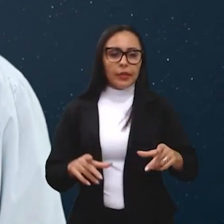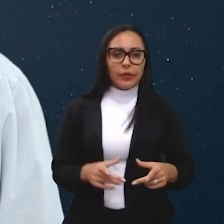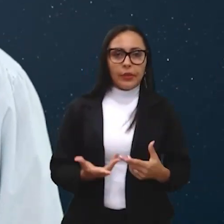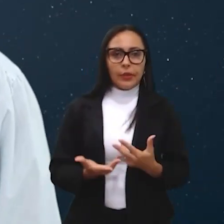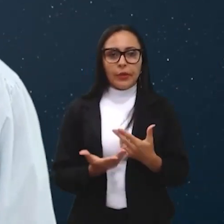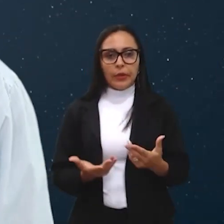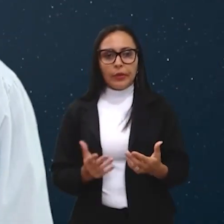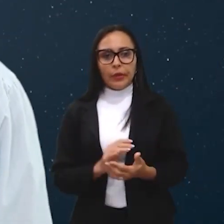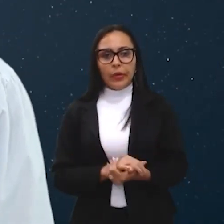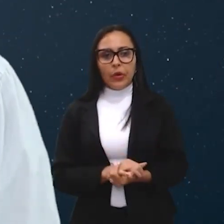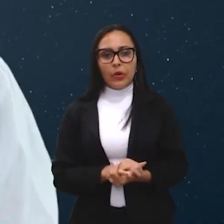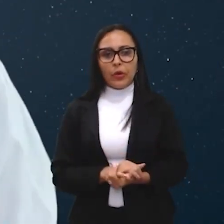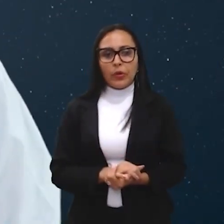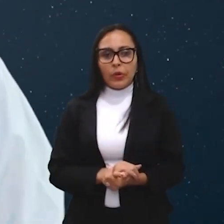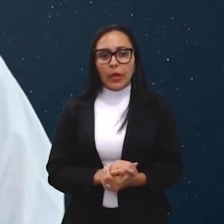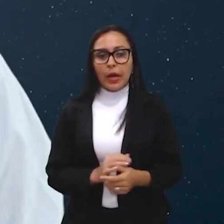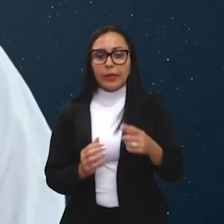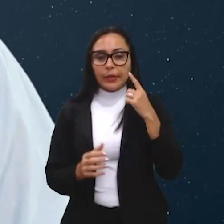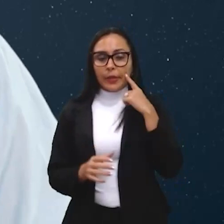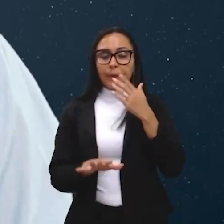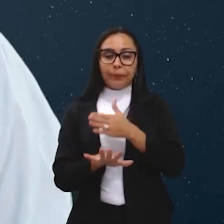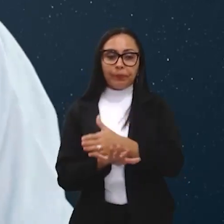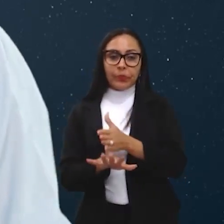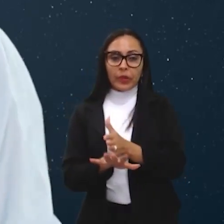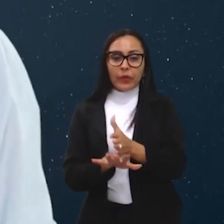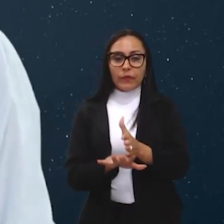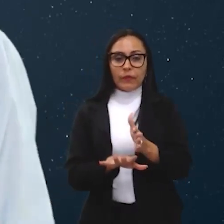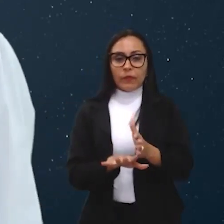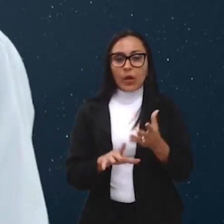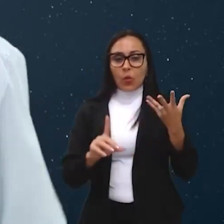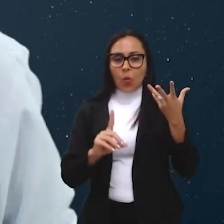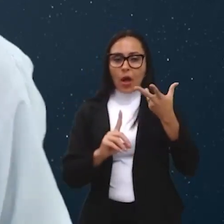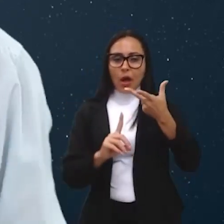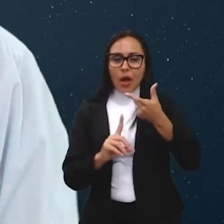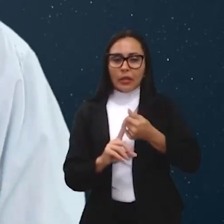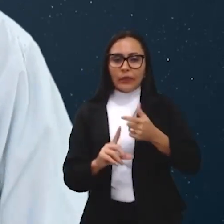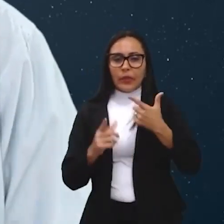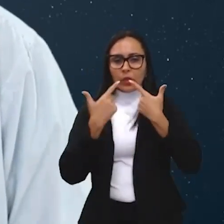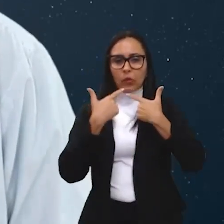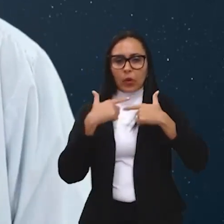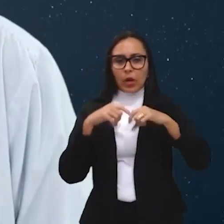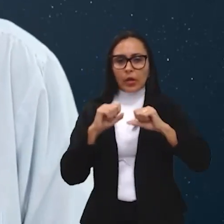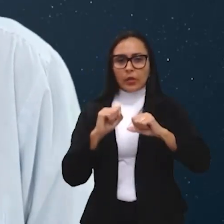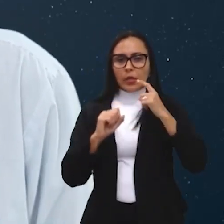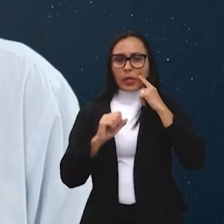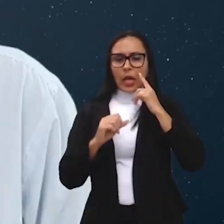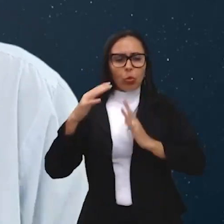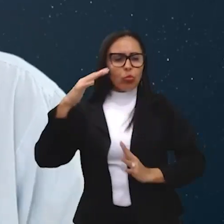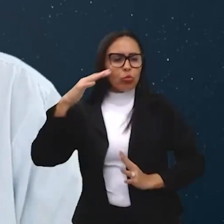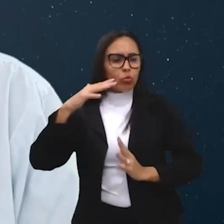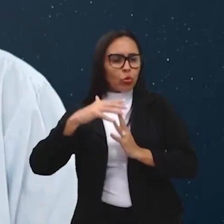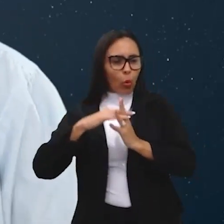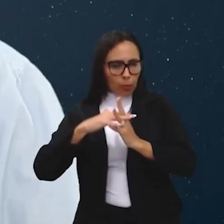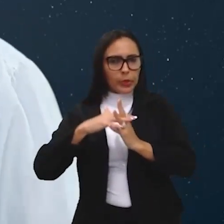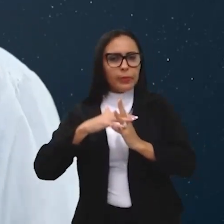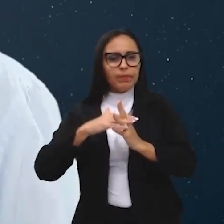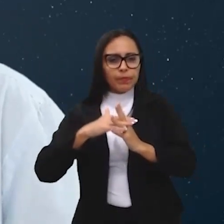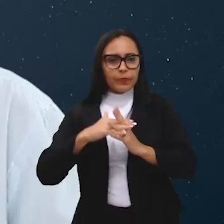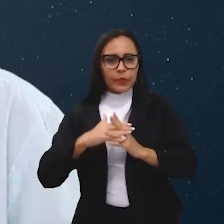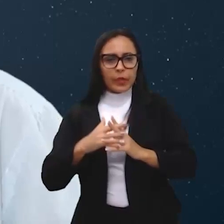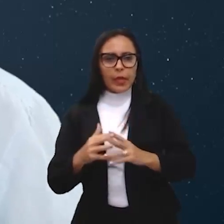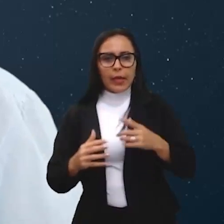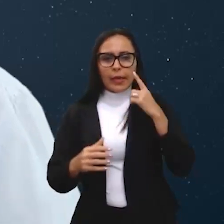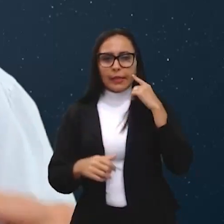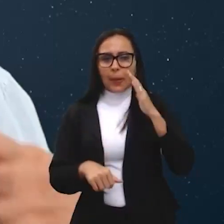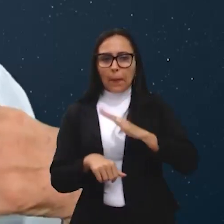isso aí a gente chama de vanguarda porque era, vamos usar uma linguagem de hoje, não era top de linha, né? Era o que havia de